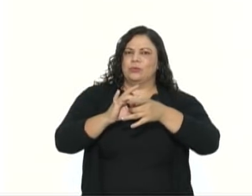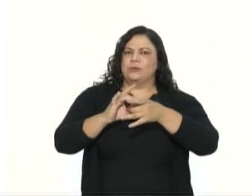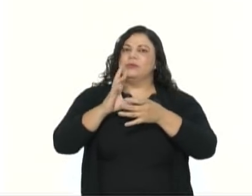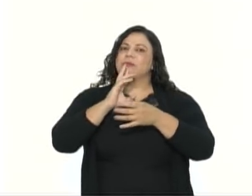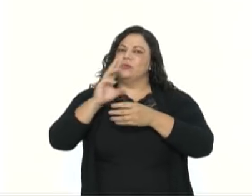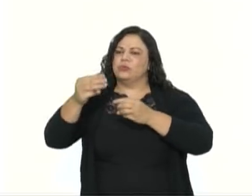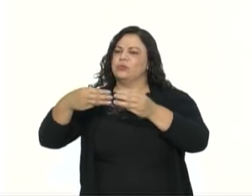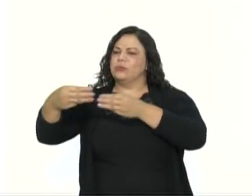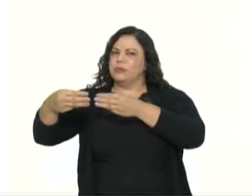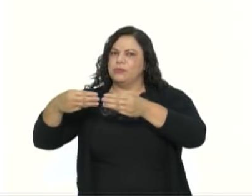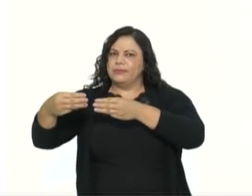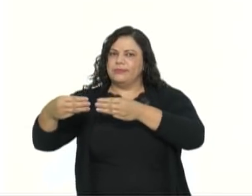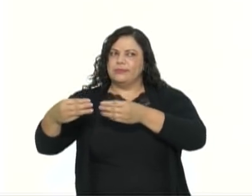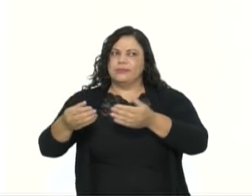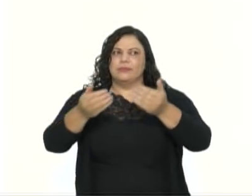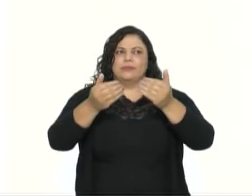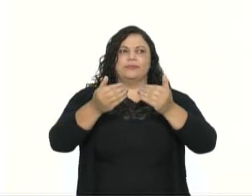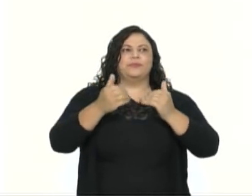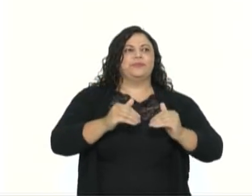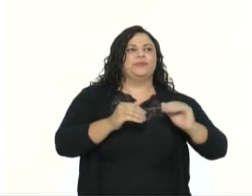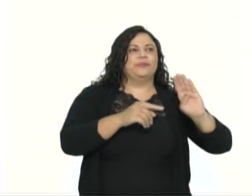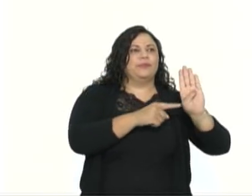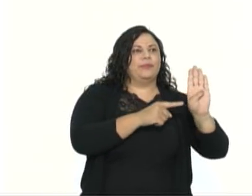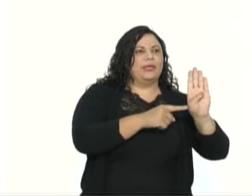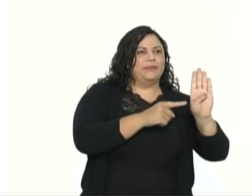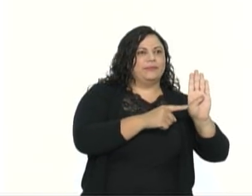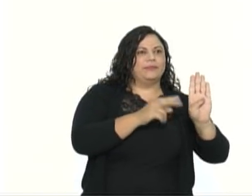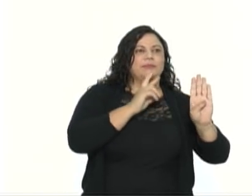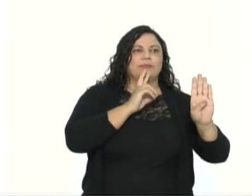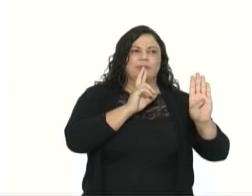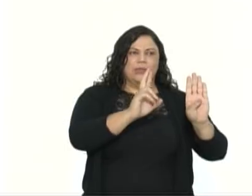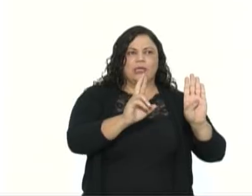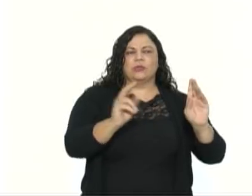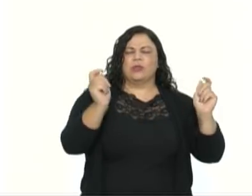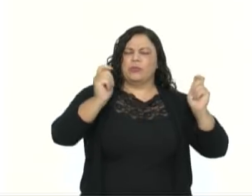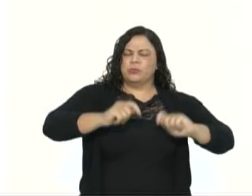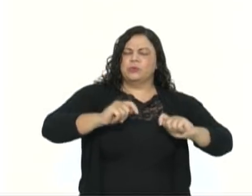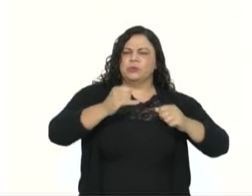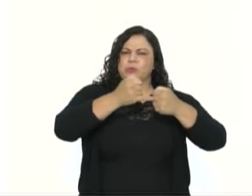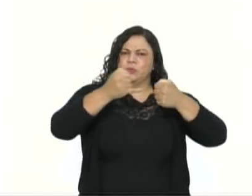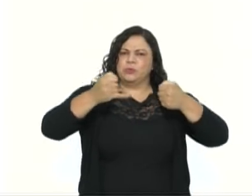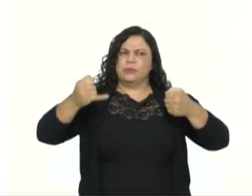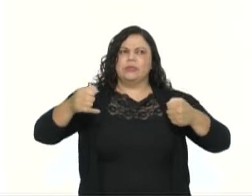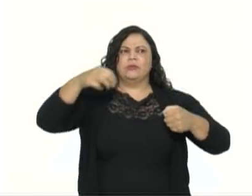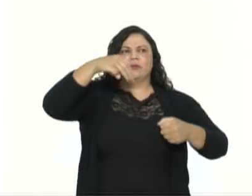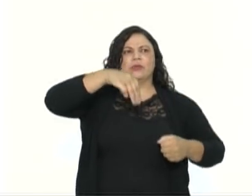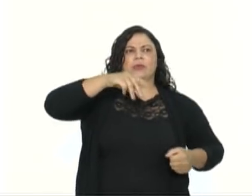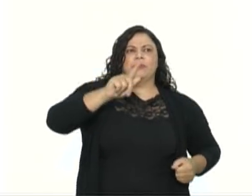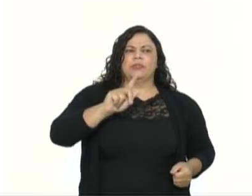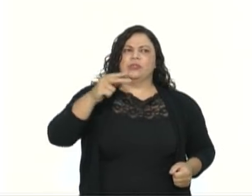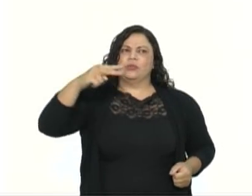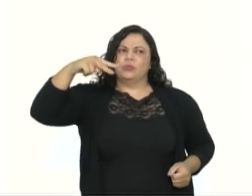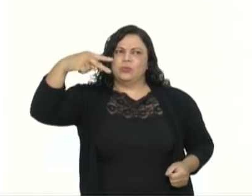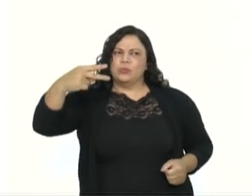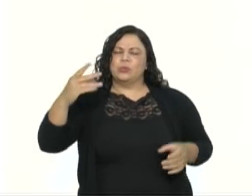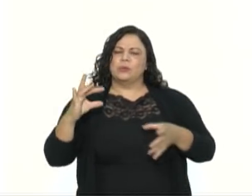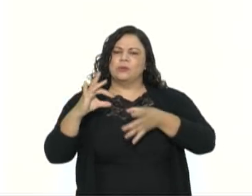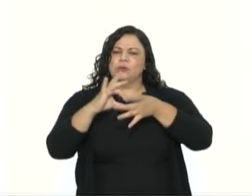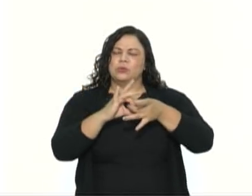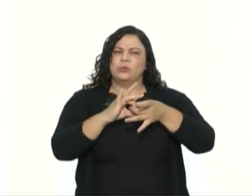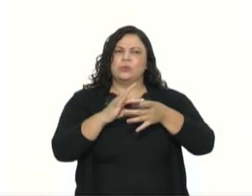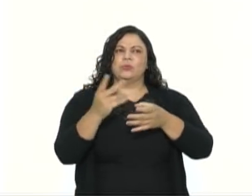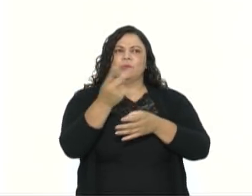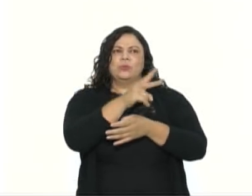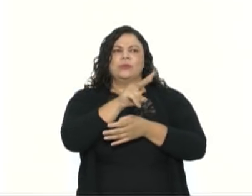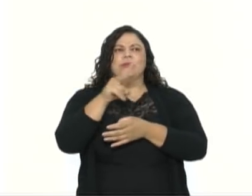B, o íon Mg2+, se une a dois íons de Cl-, formando a substância